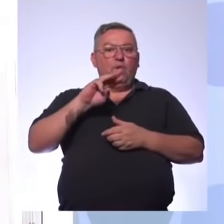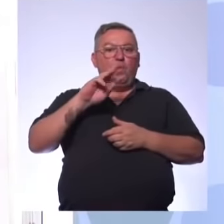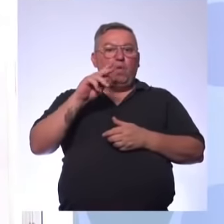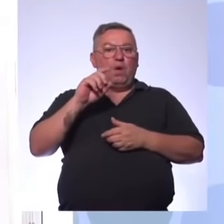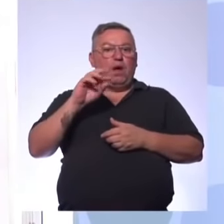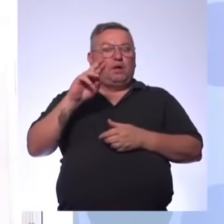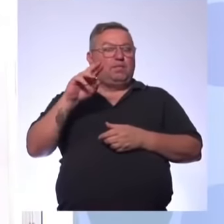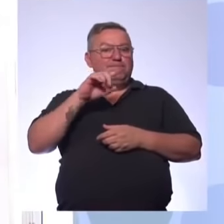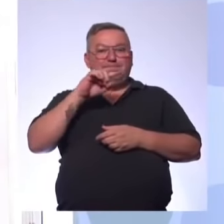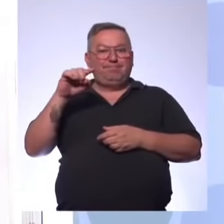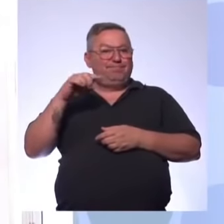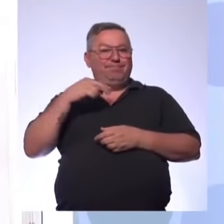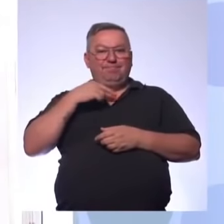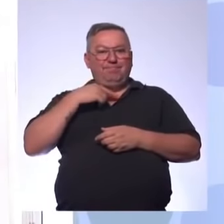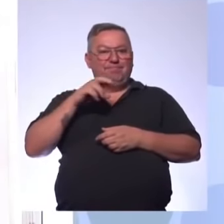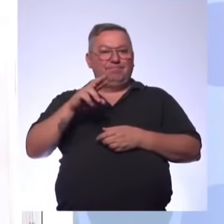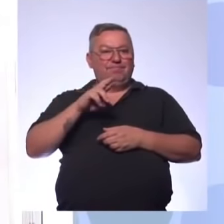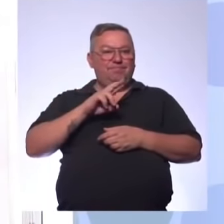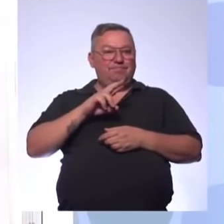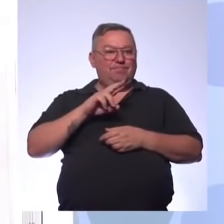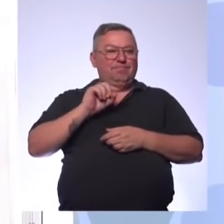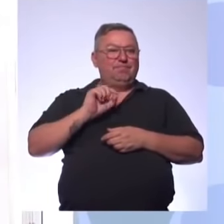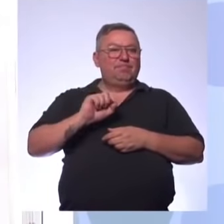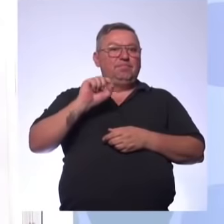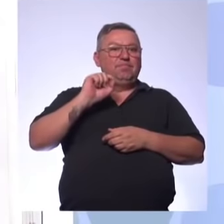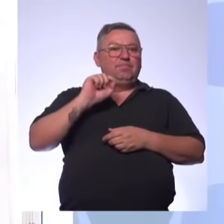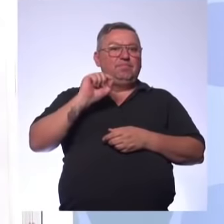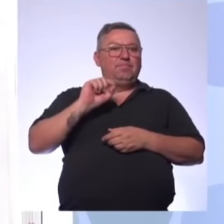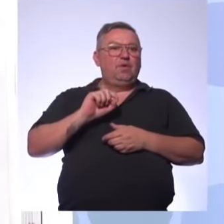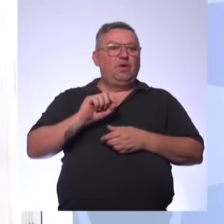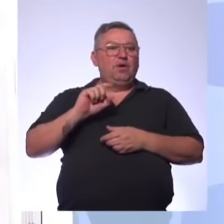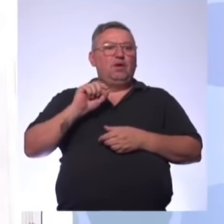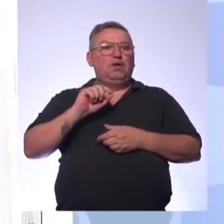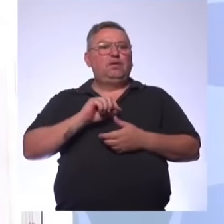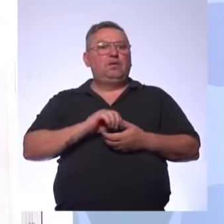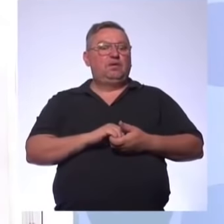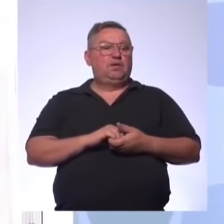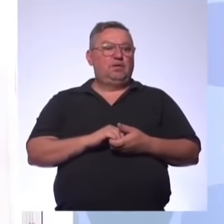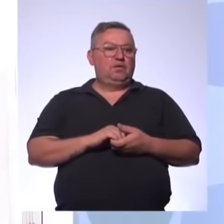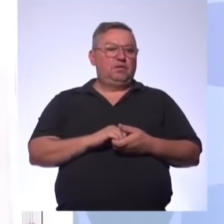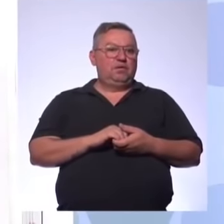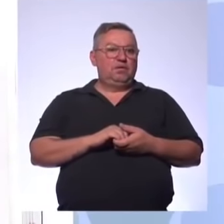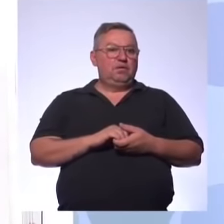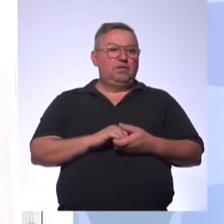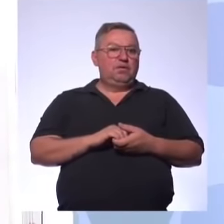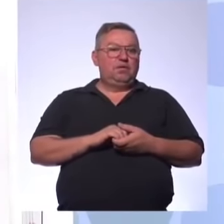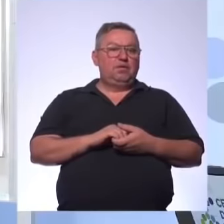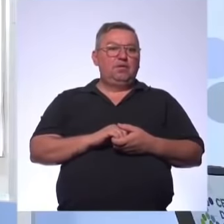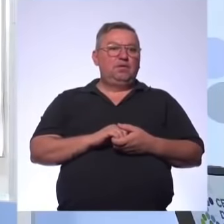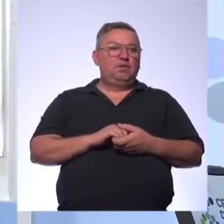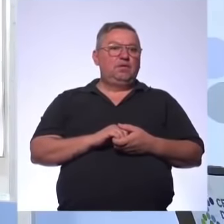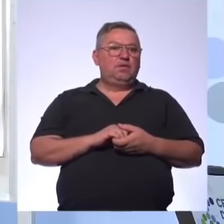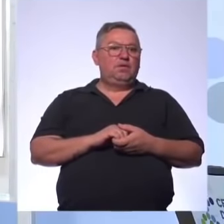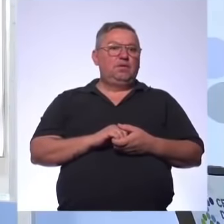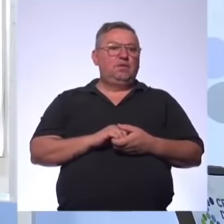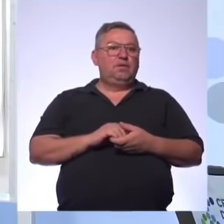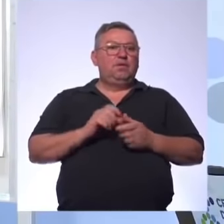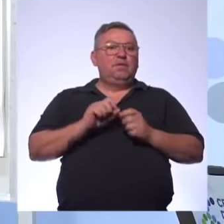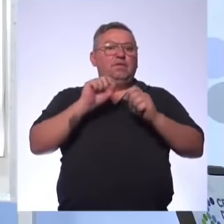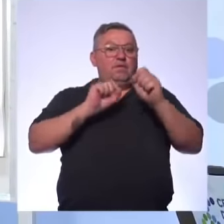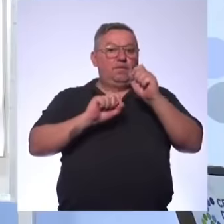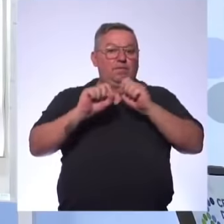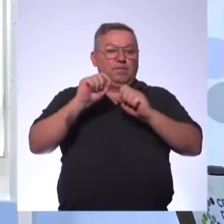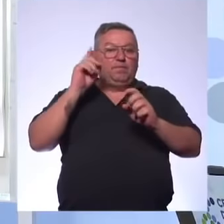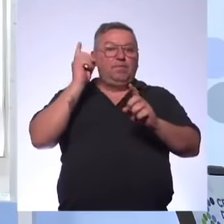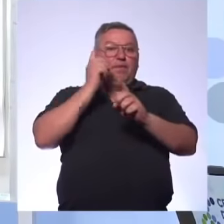não pode aparecer na na resposta o que são o que são os traços genéticos e não responde assim português né então o que